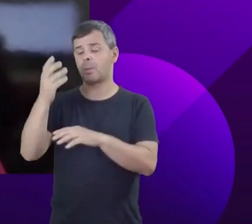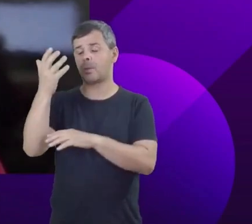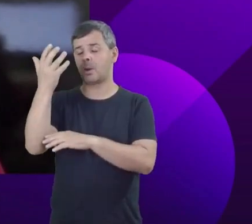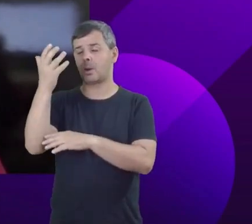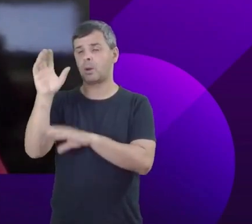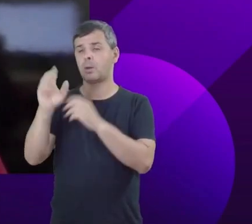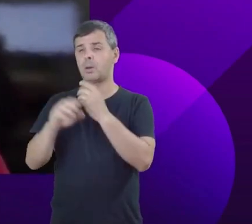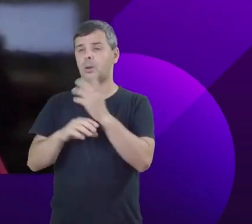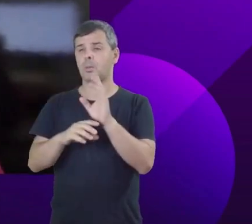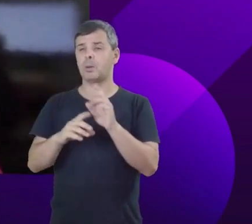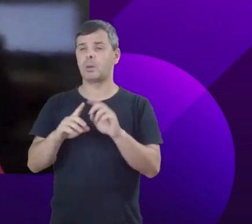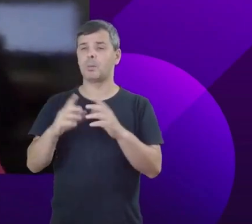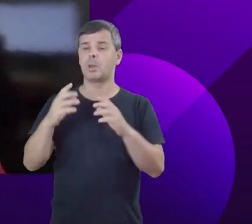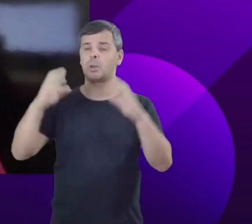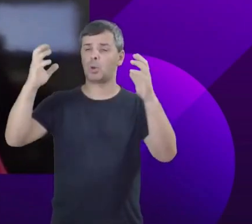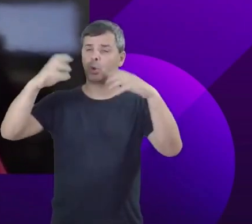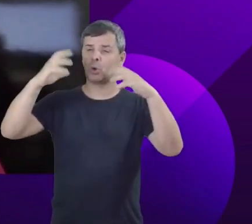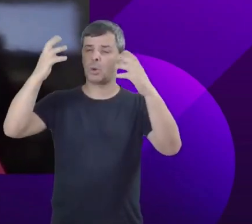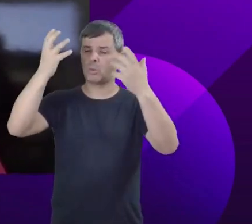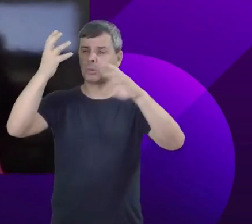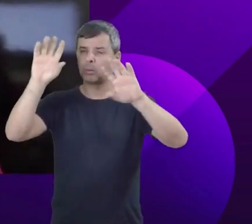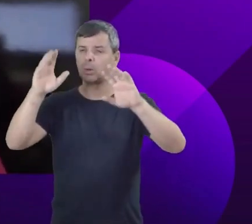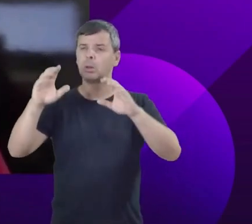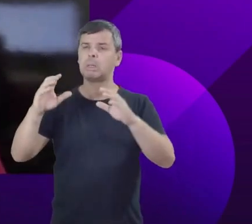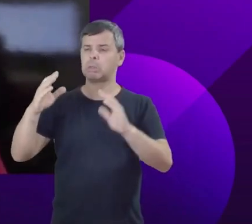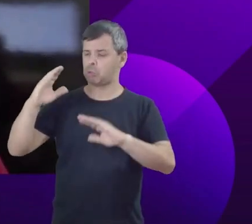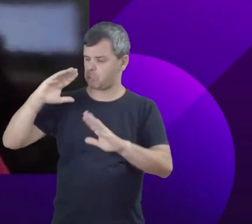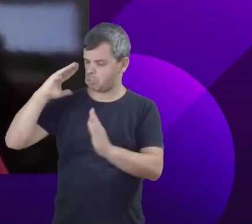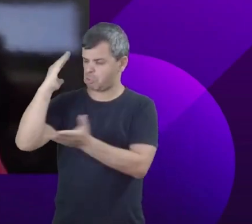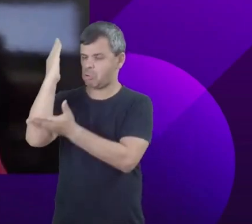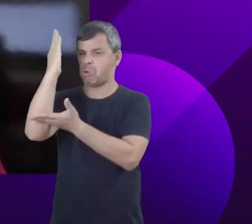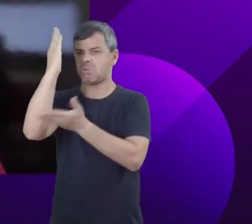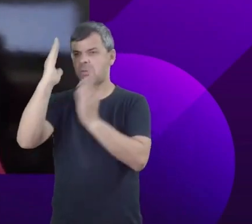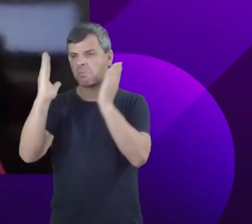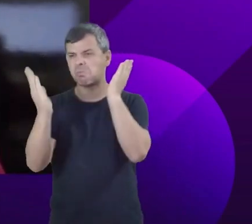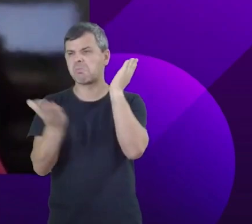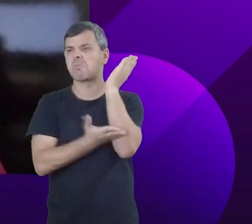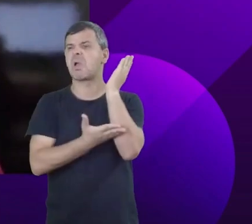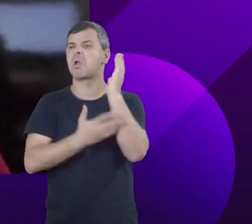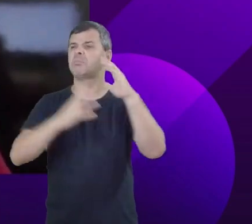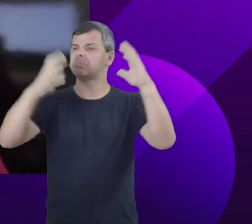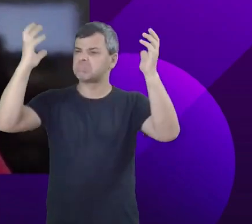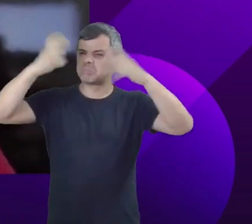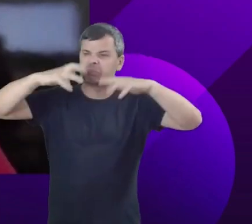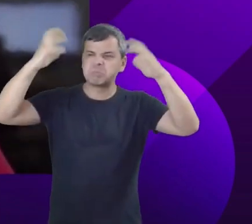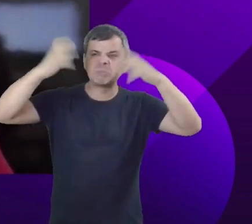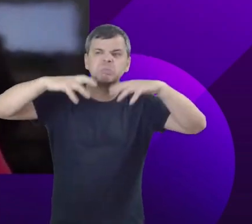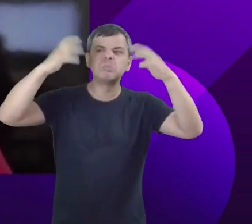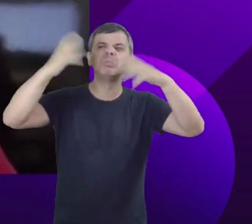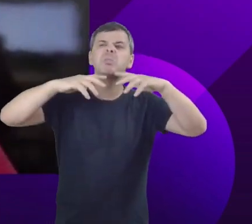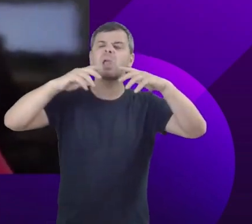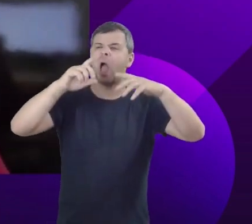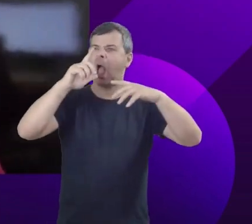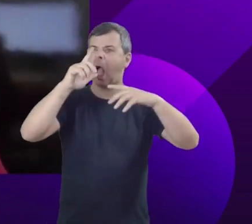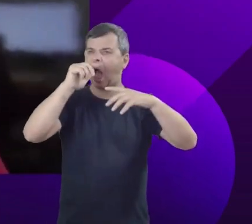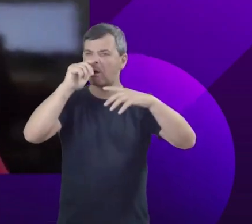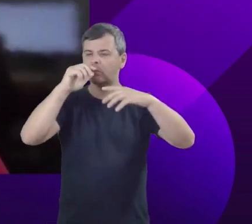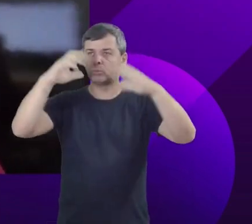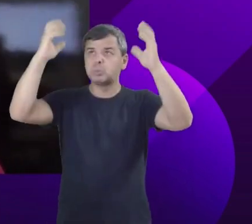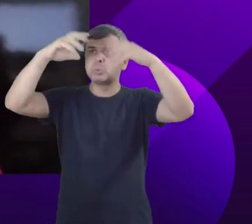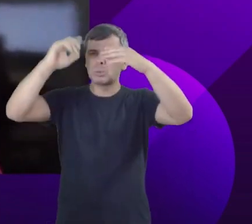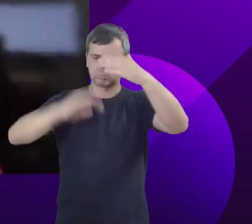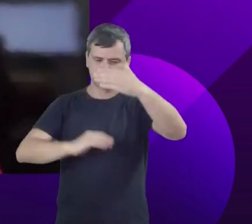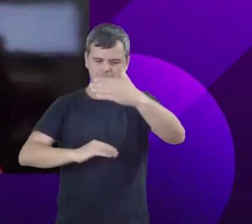por conta do clima, né? Desmatamento, questão das chuvas em alto volume, né? Fora